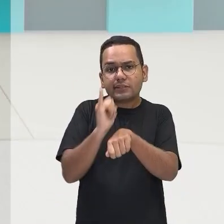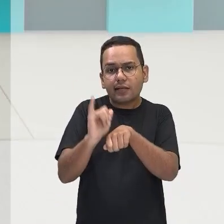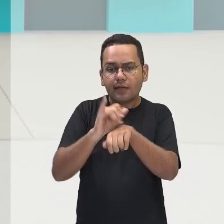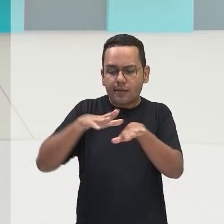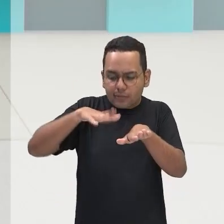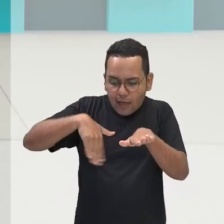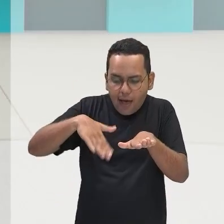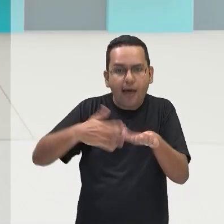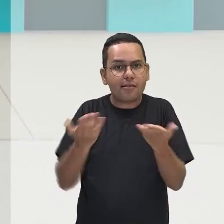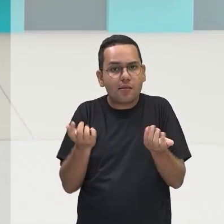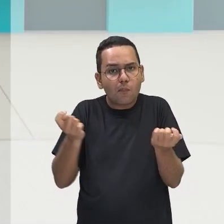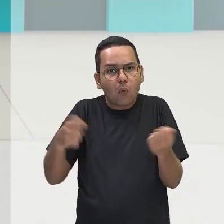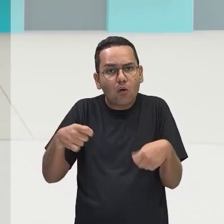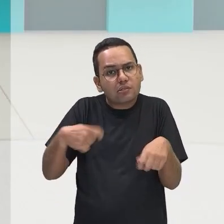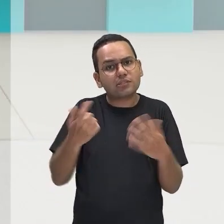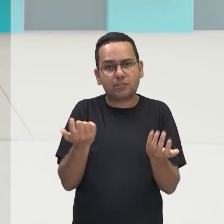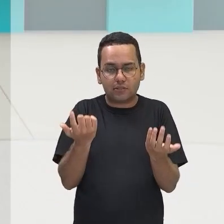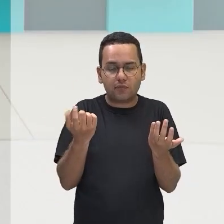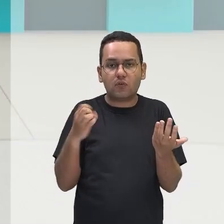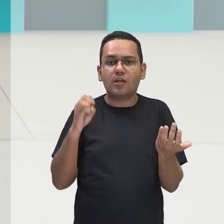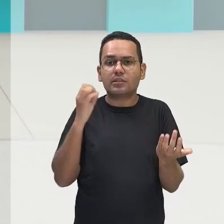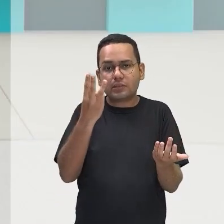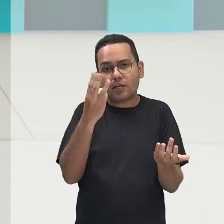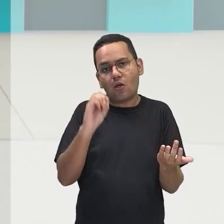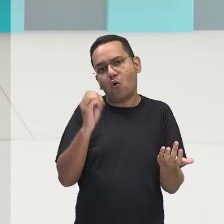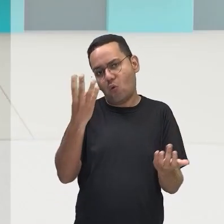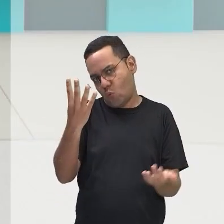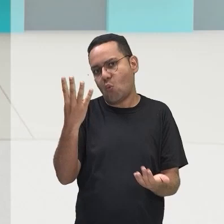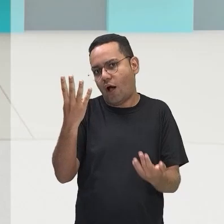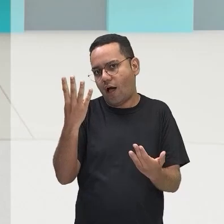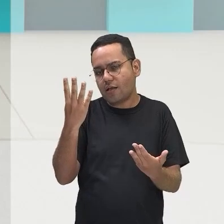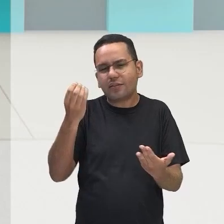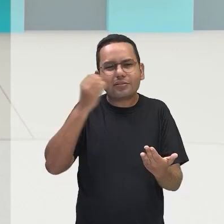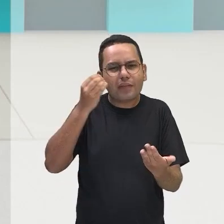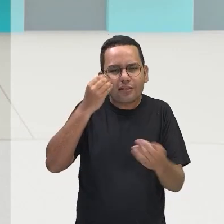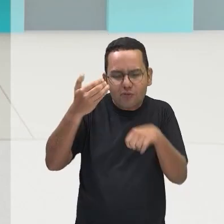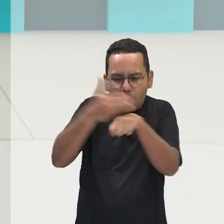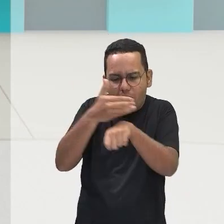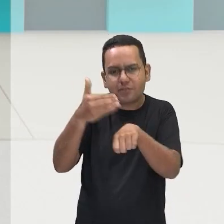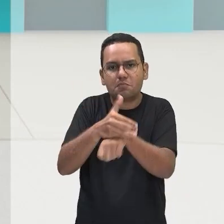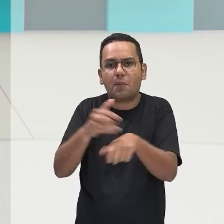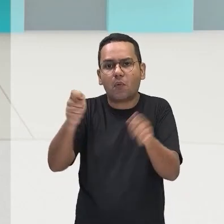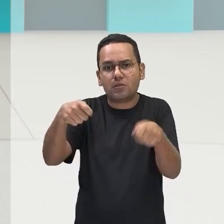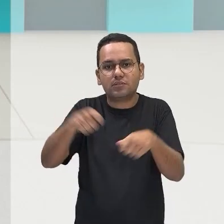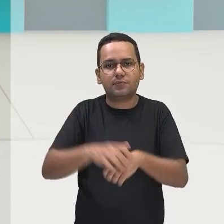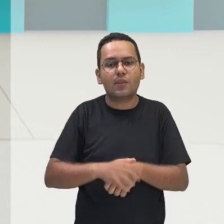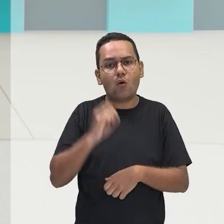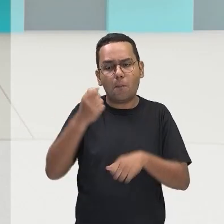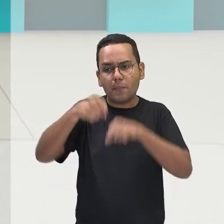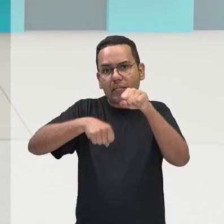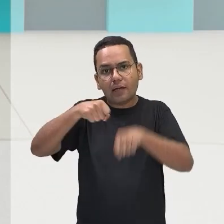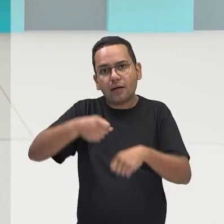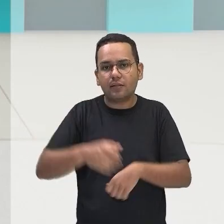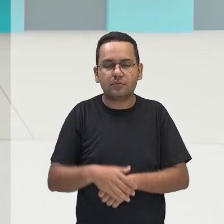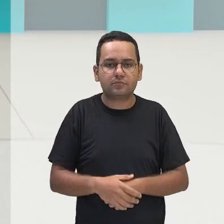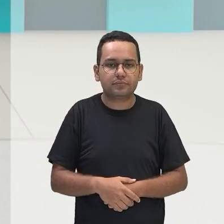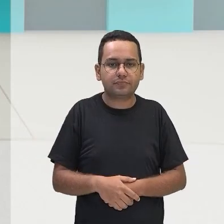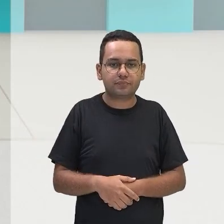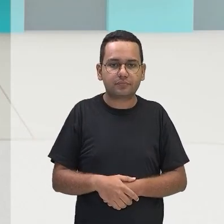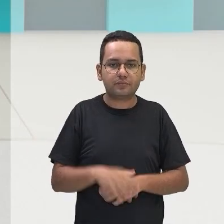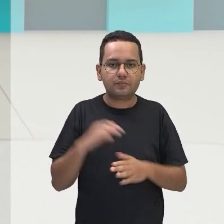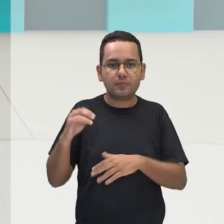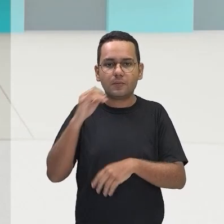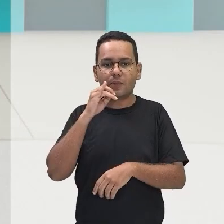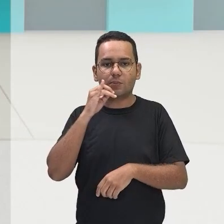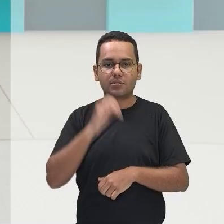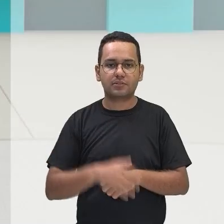vezes na semana, 1 hora pelo menos, ou vai pedalar. Se você, de repente, onde você mora aí, não, pessoal, eu vou de